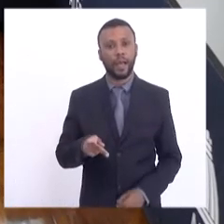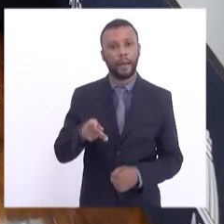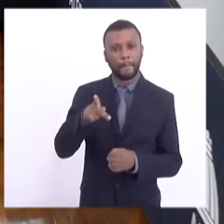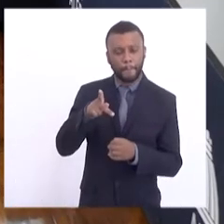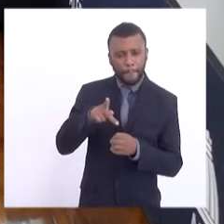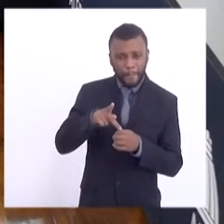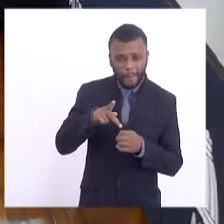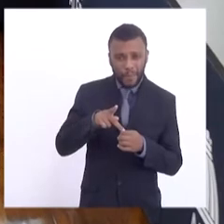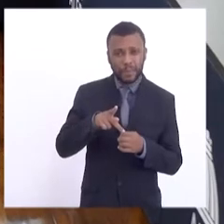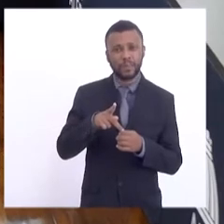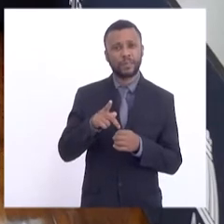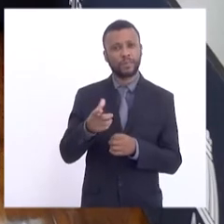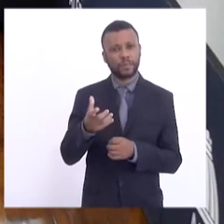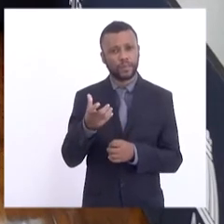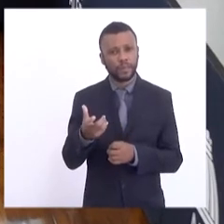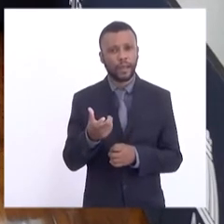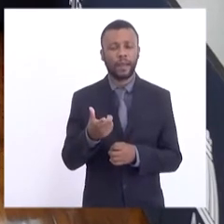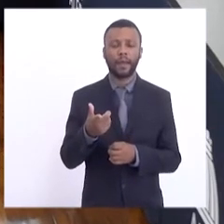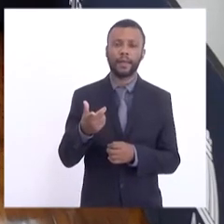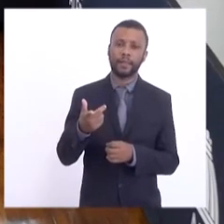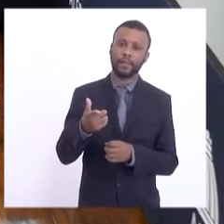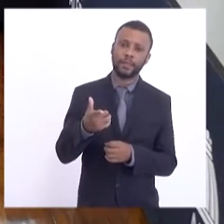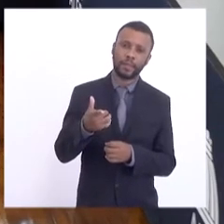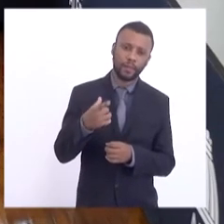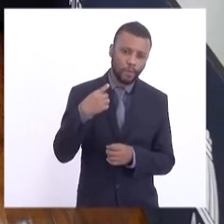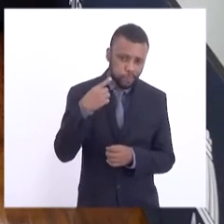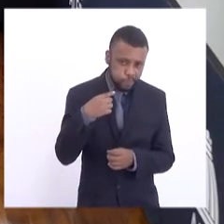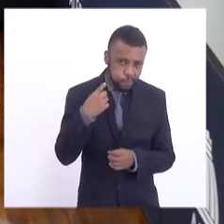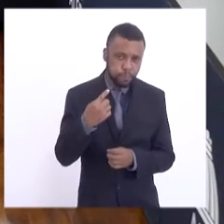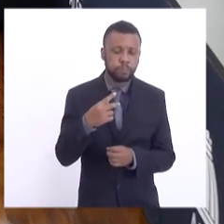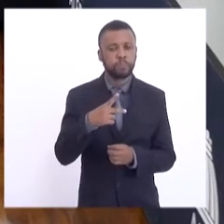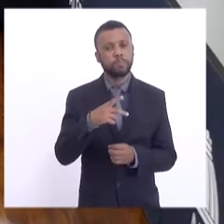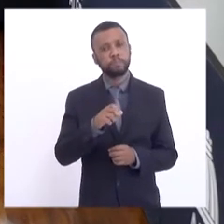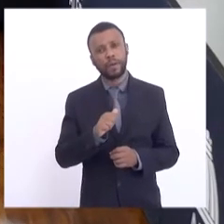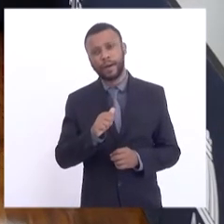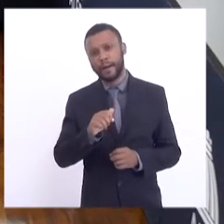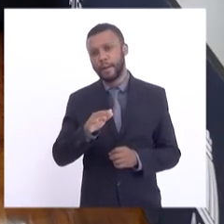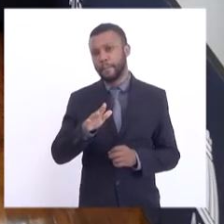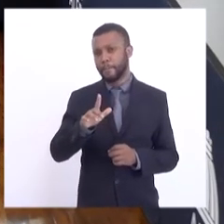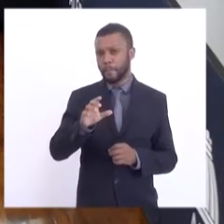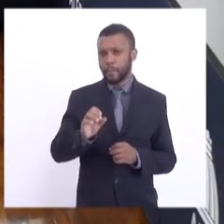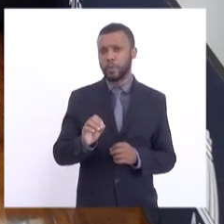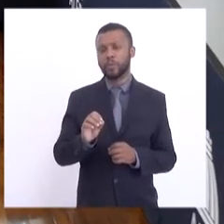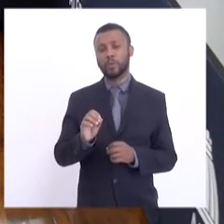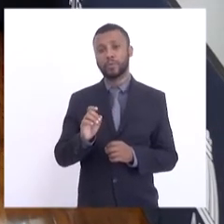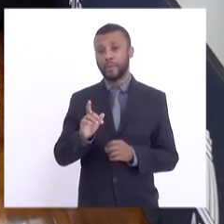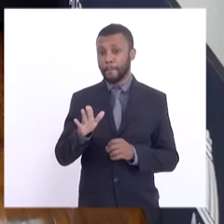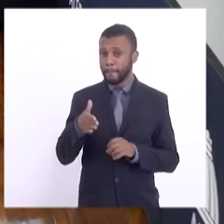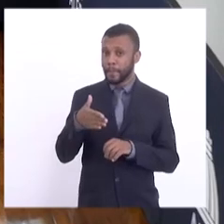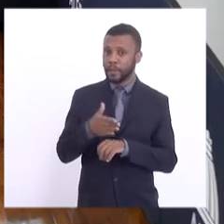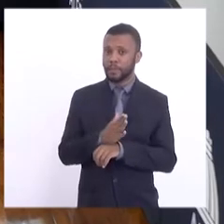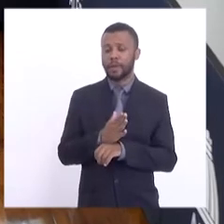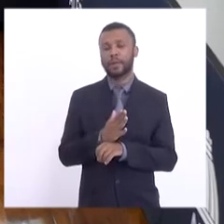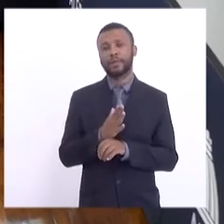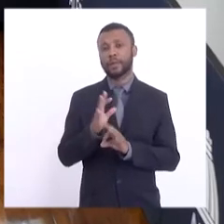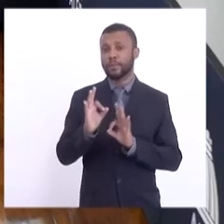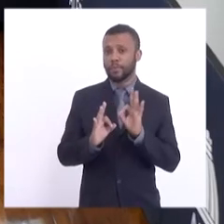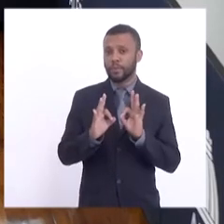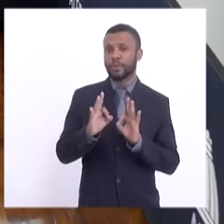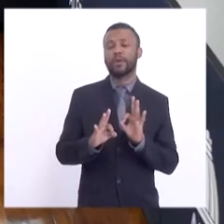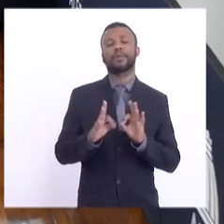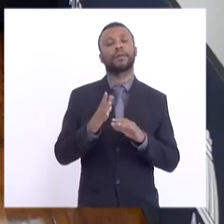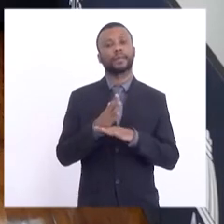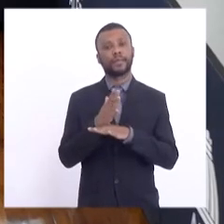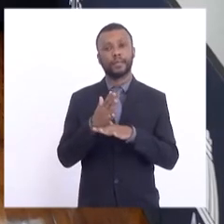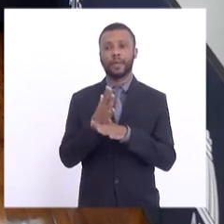e Sete de Setembro ou o doutor Pablo também participaram de alguma forma desse projeto cidade integrada que foi a pergunta